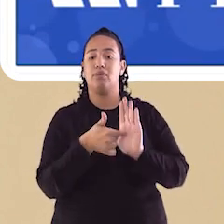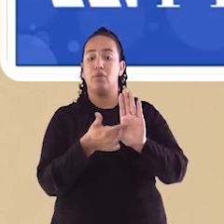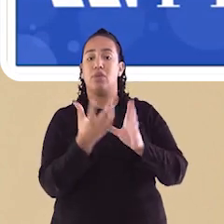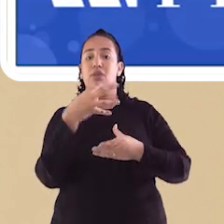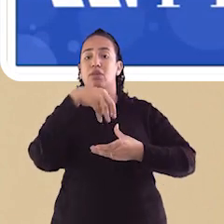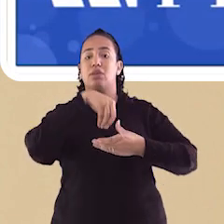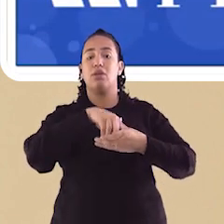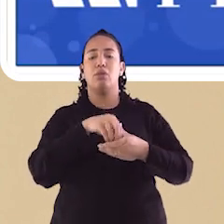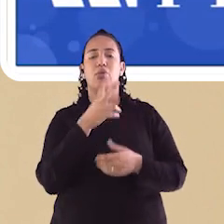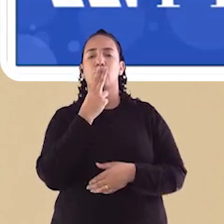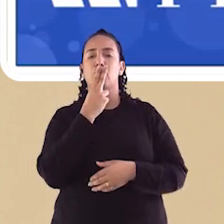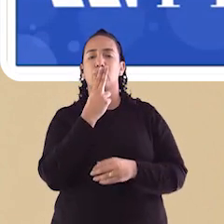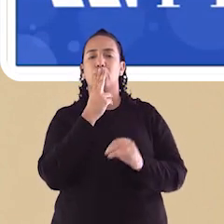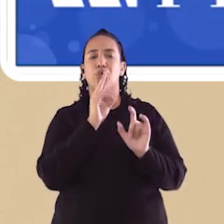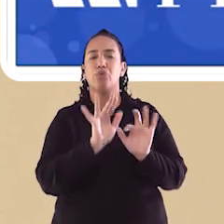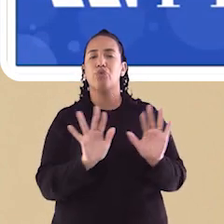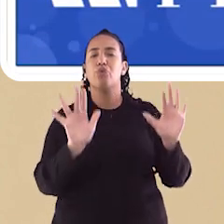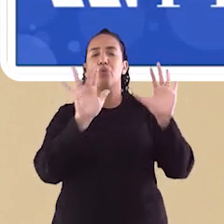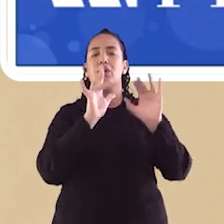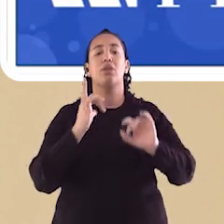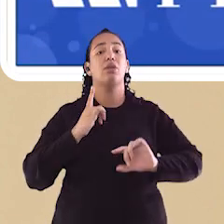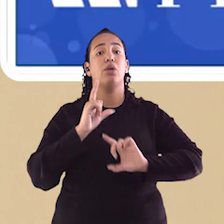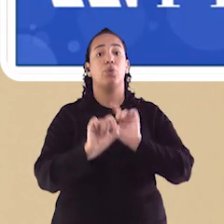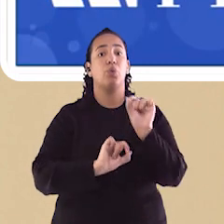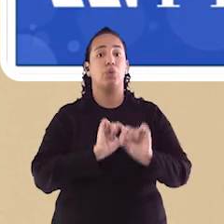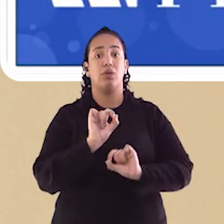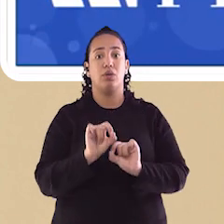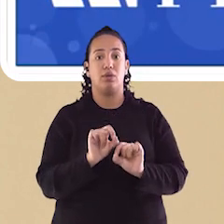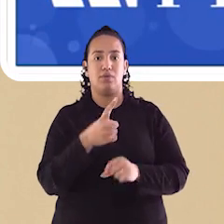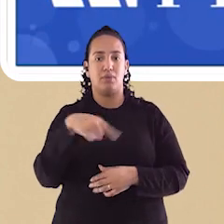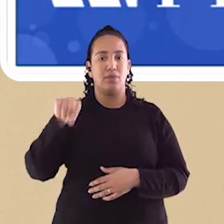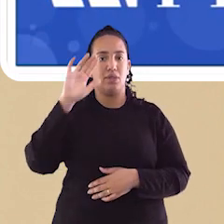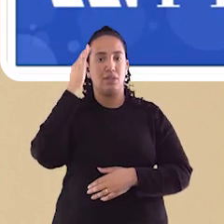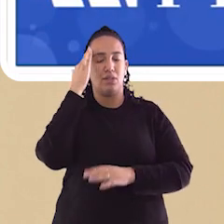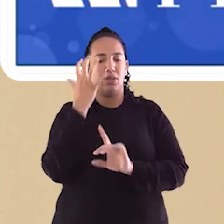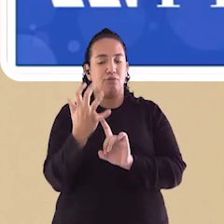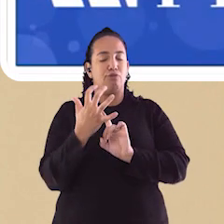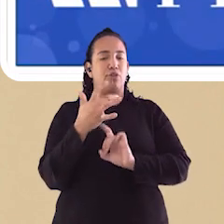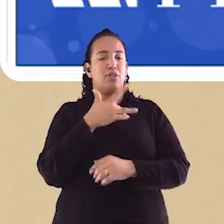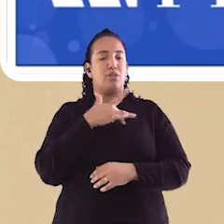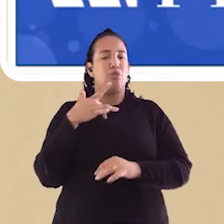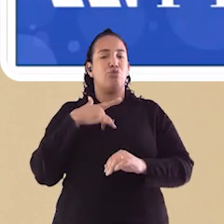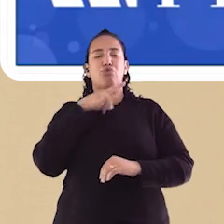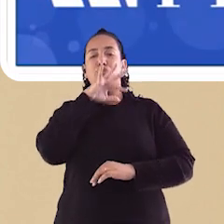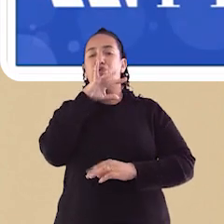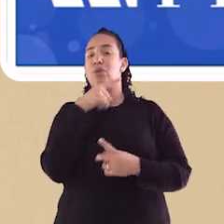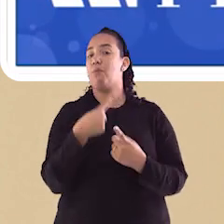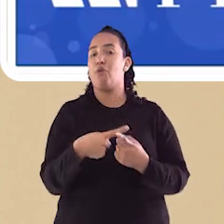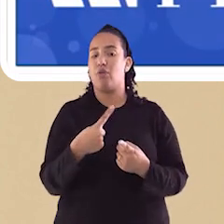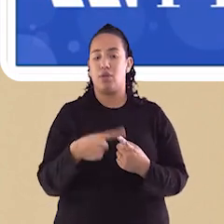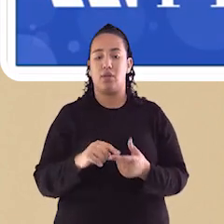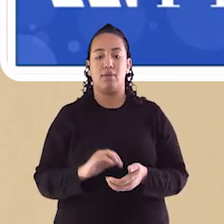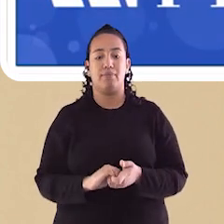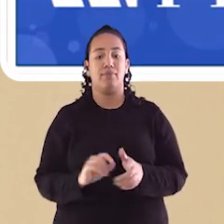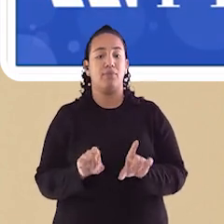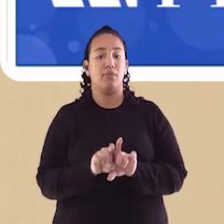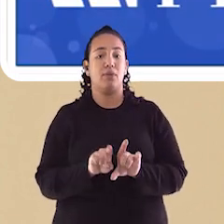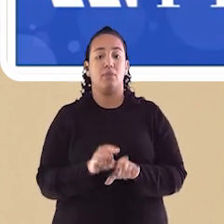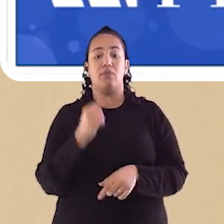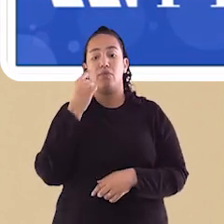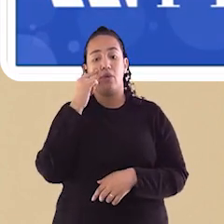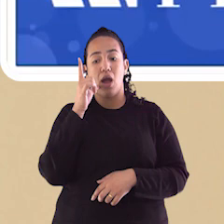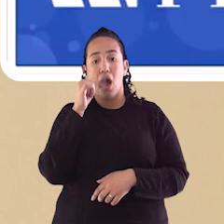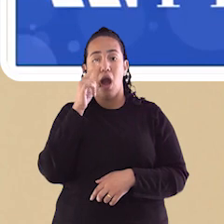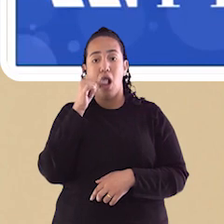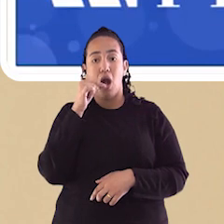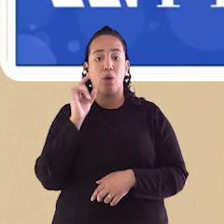o que tem dentro da fumaça do cigarro, e aí você vai entender por que ele faz mal. E desse lado aqui, um vídeo que a gente consegue ver um